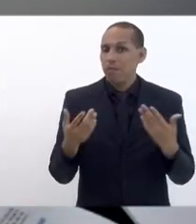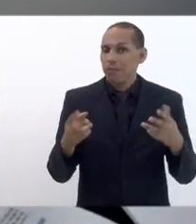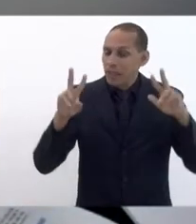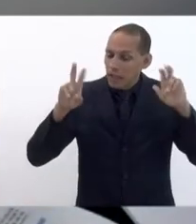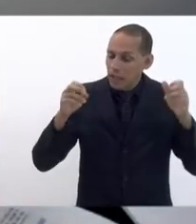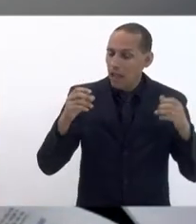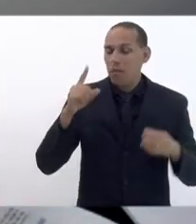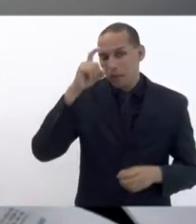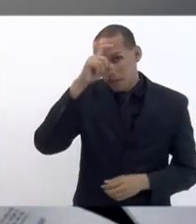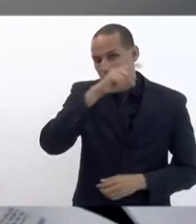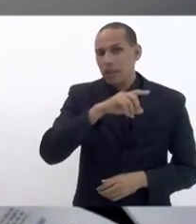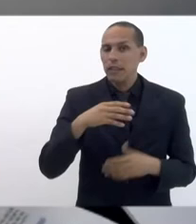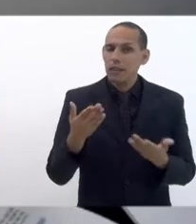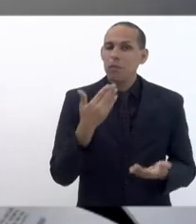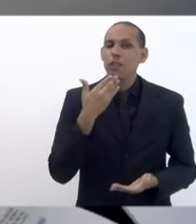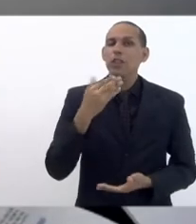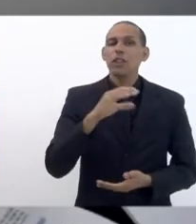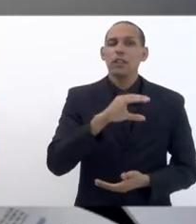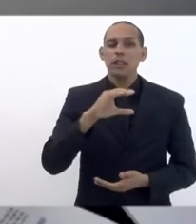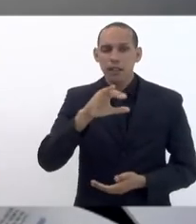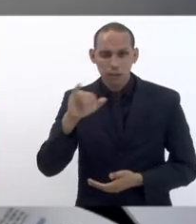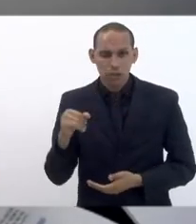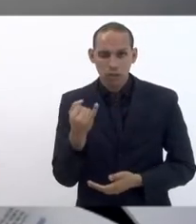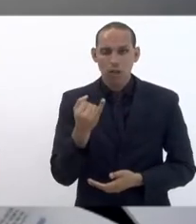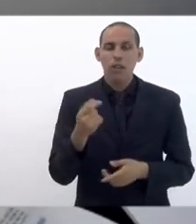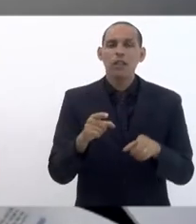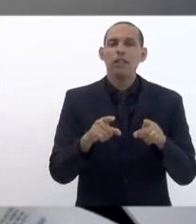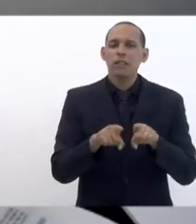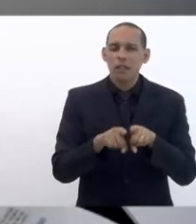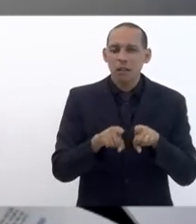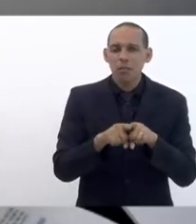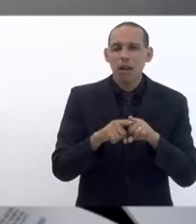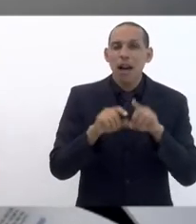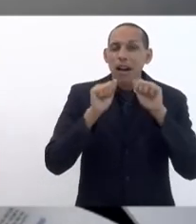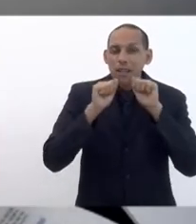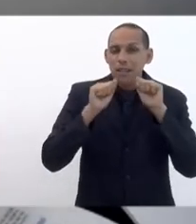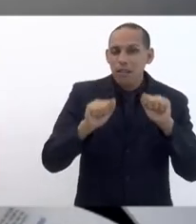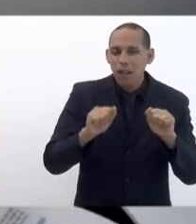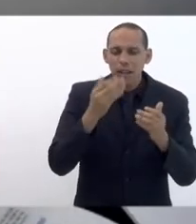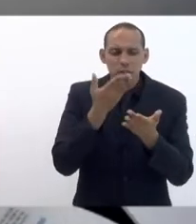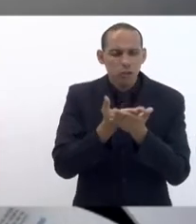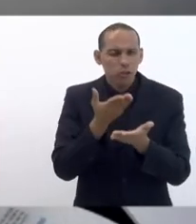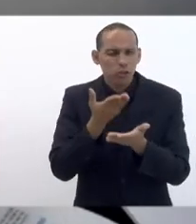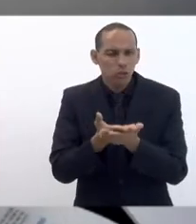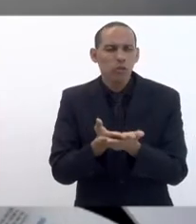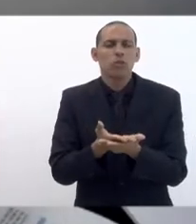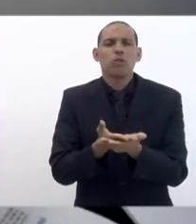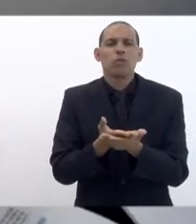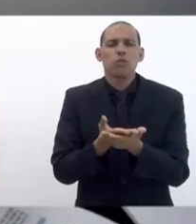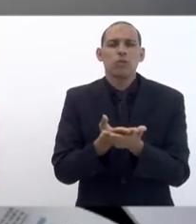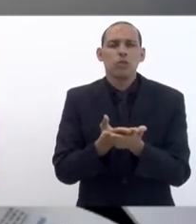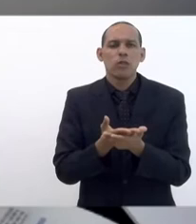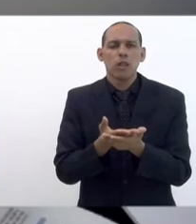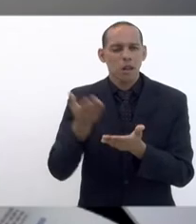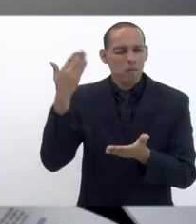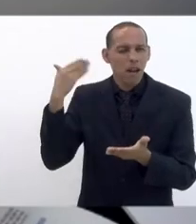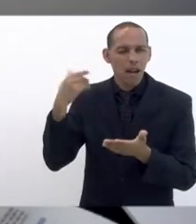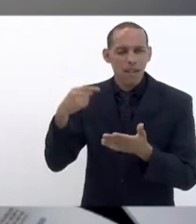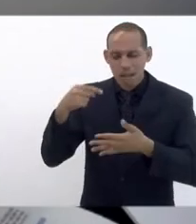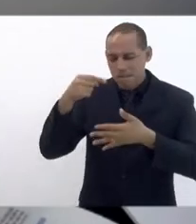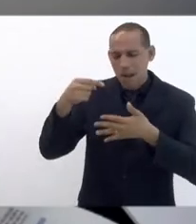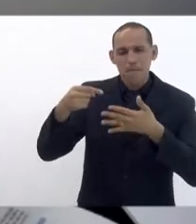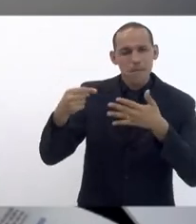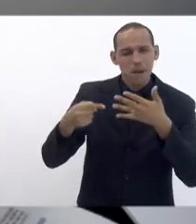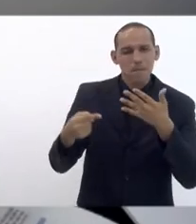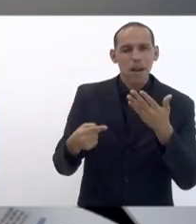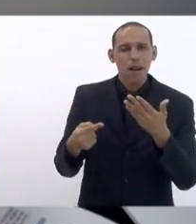que a gente possa pedir à CCJ, a nossa assessoria, que faça um estudo dos últimos casos, das últimas